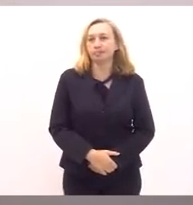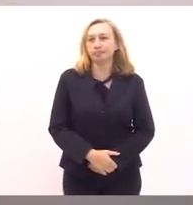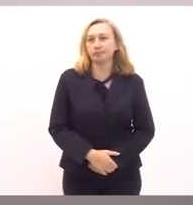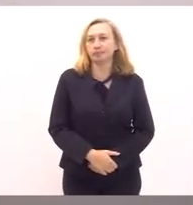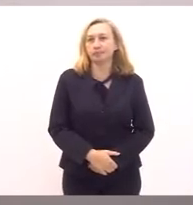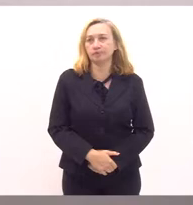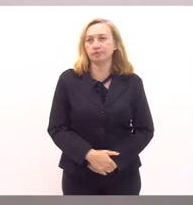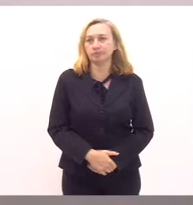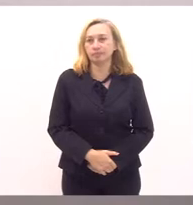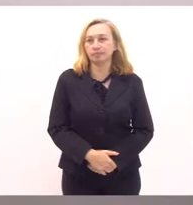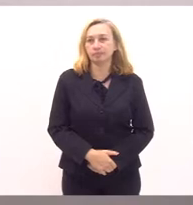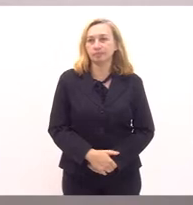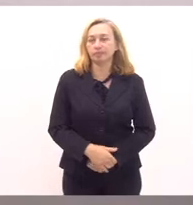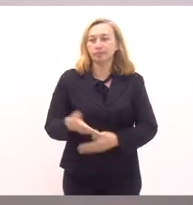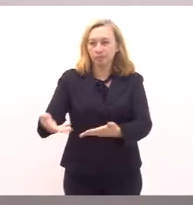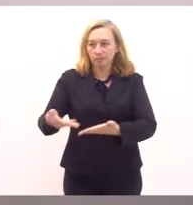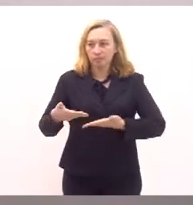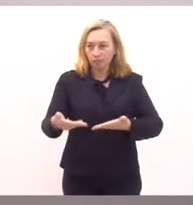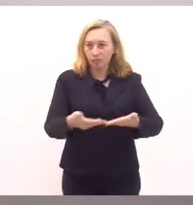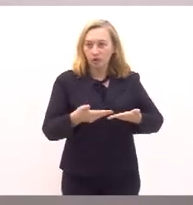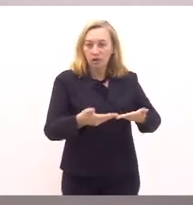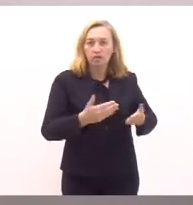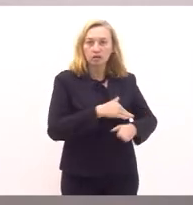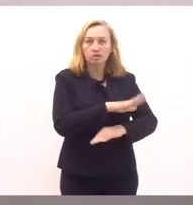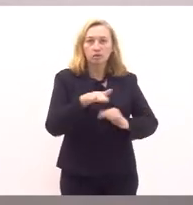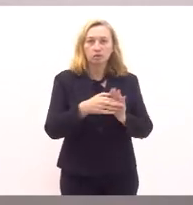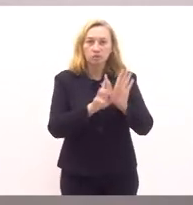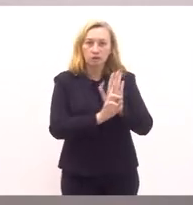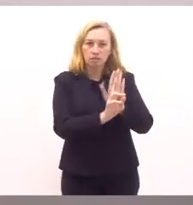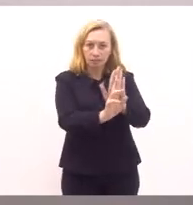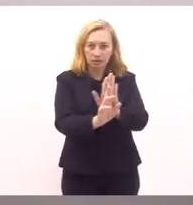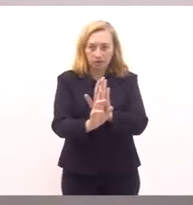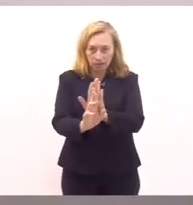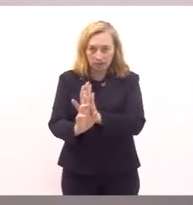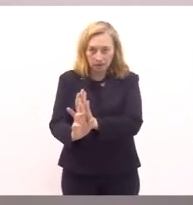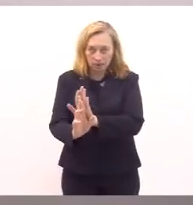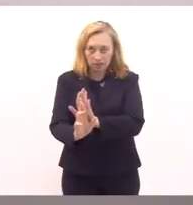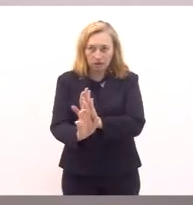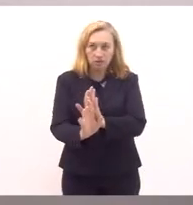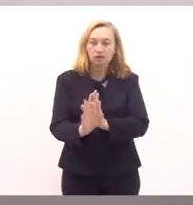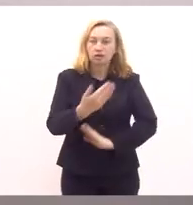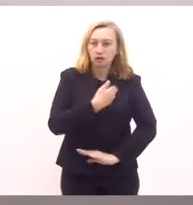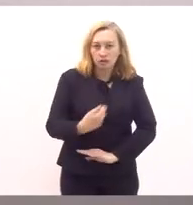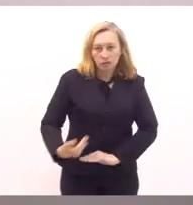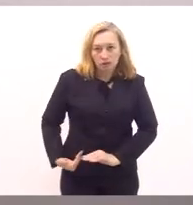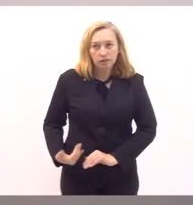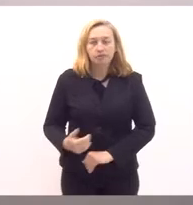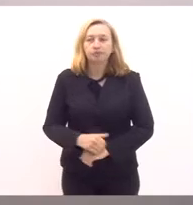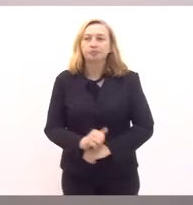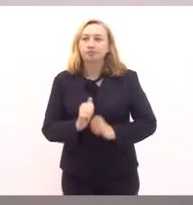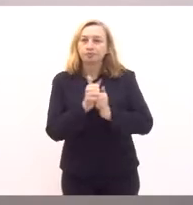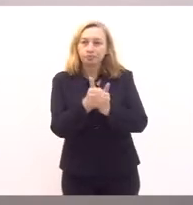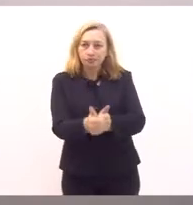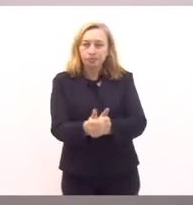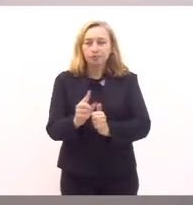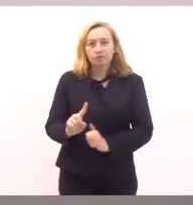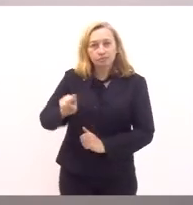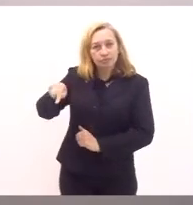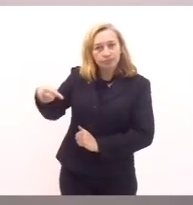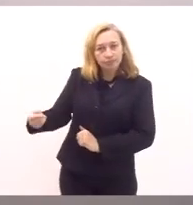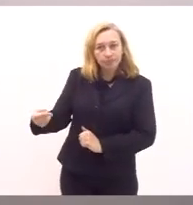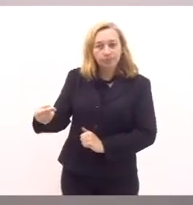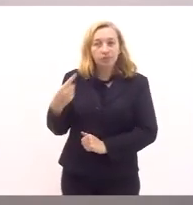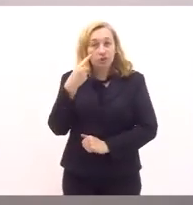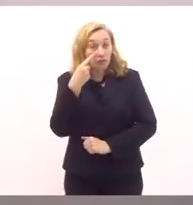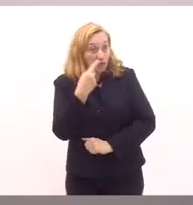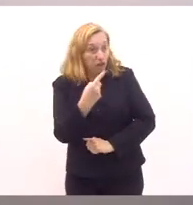Nós fizemos o convite a todas as representações governamentais, a gente vai seguindo depois.